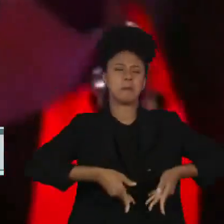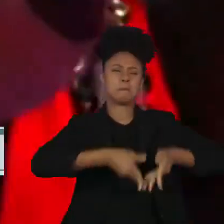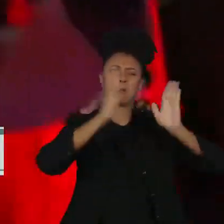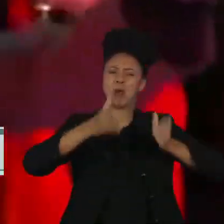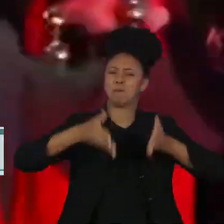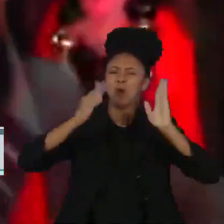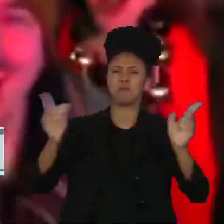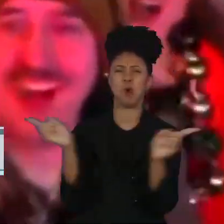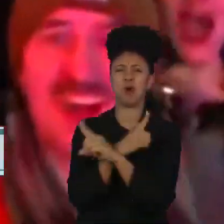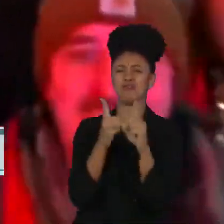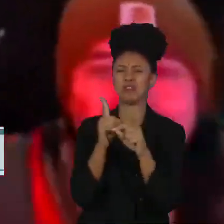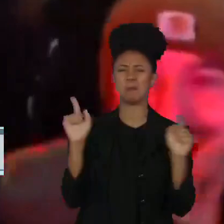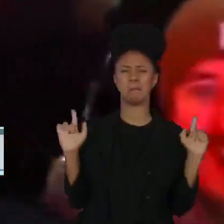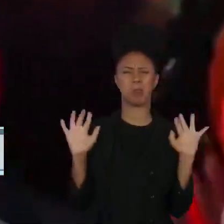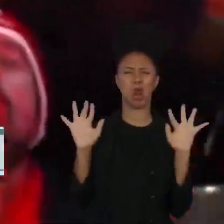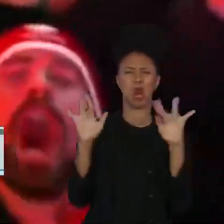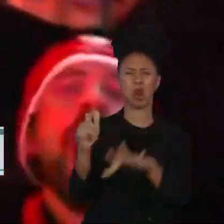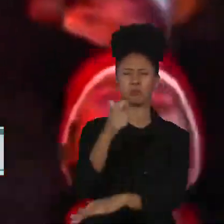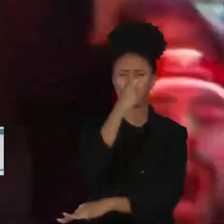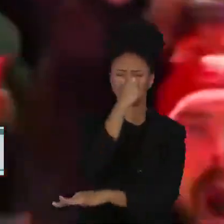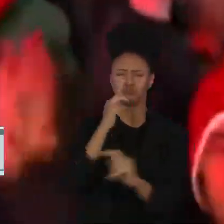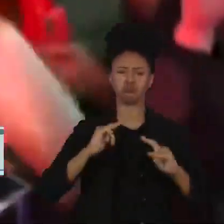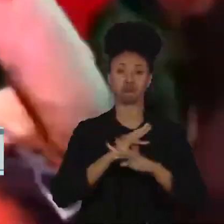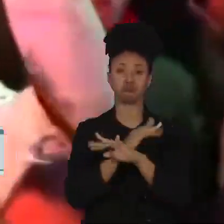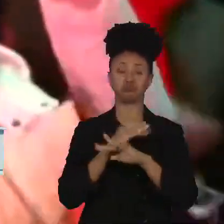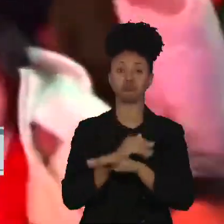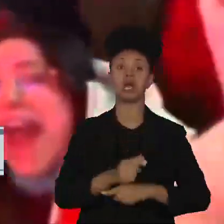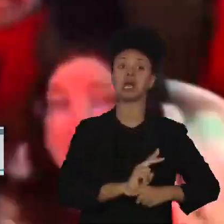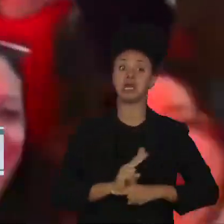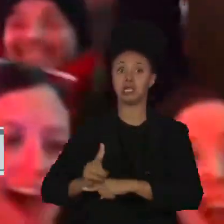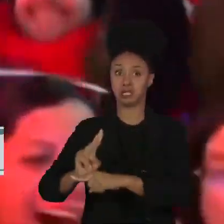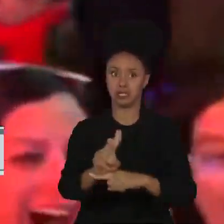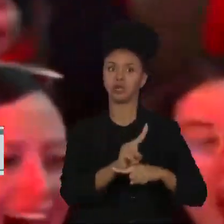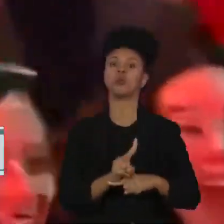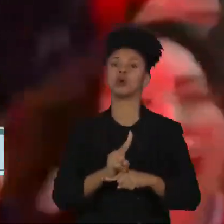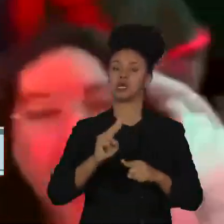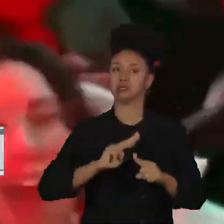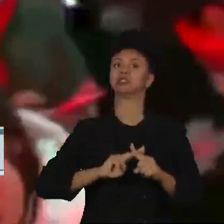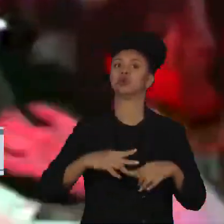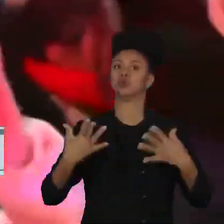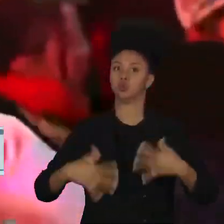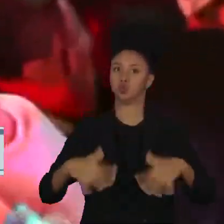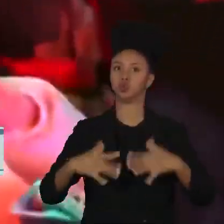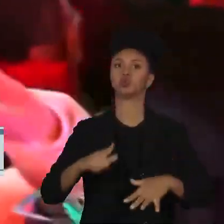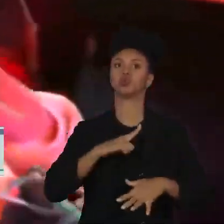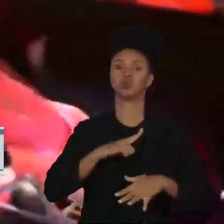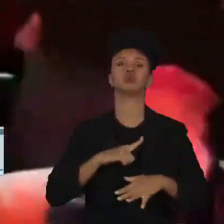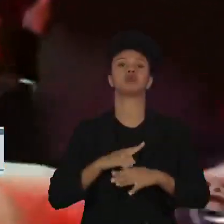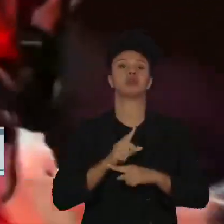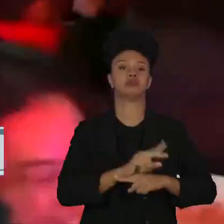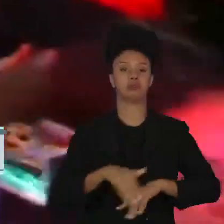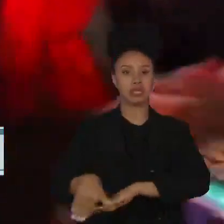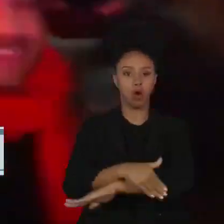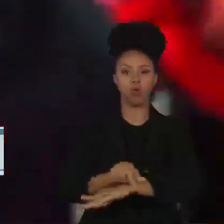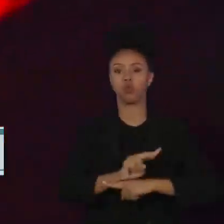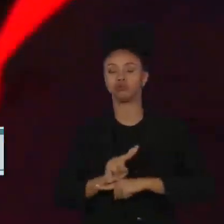totalmente lotada. A segurança reforçada foi por terra, ar e pelo Rio Hudson.